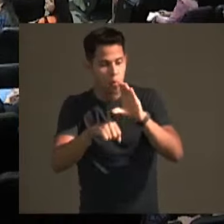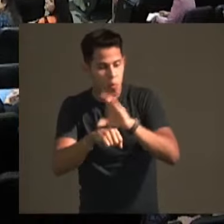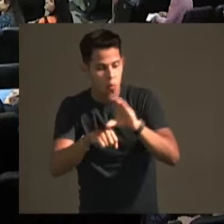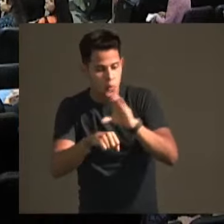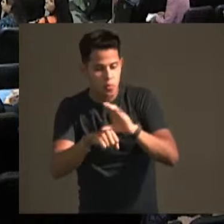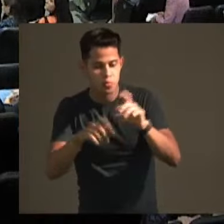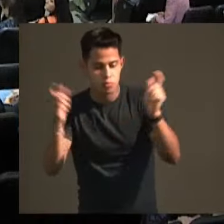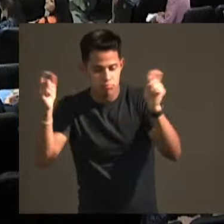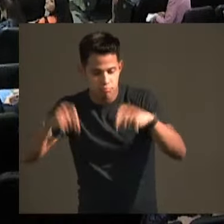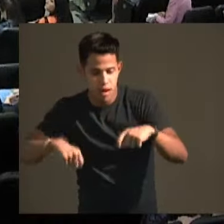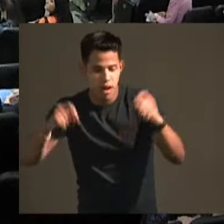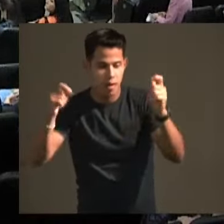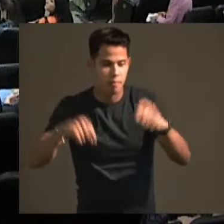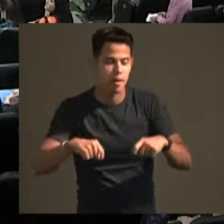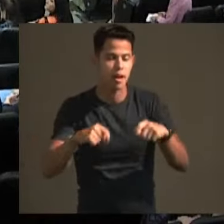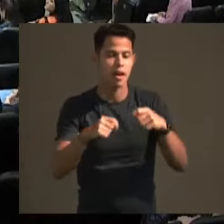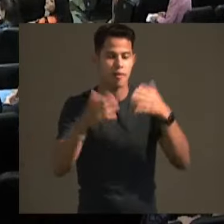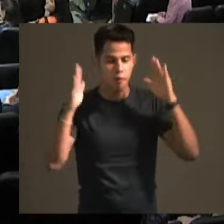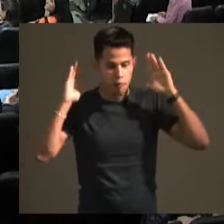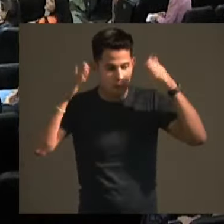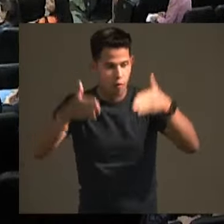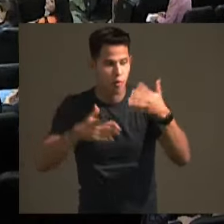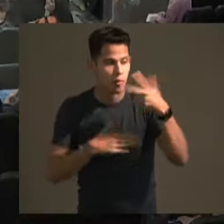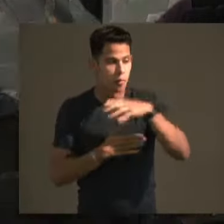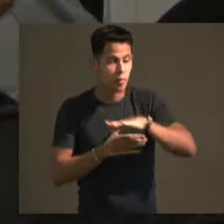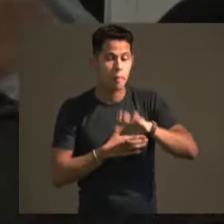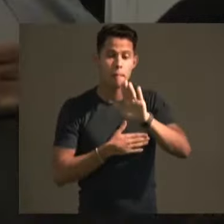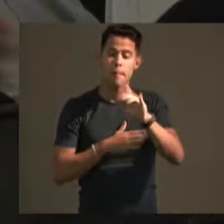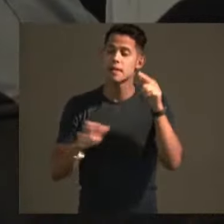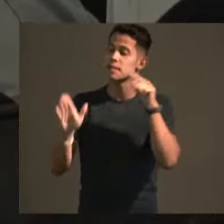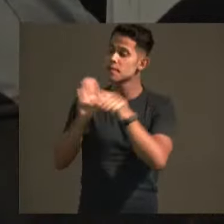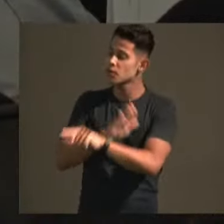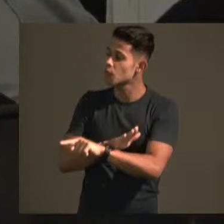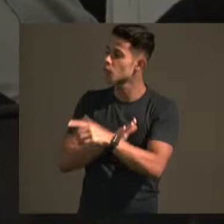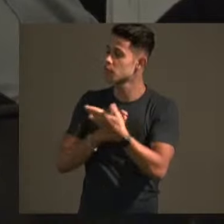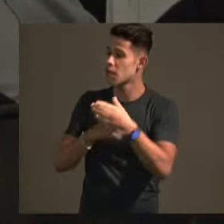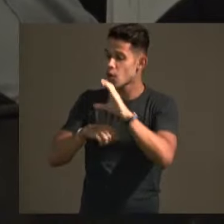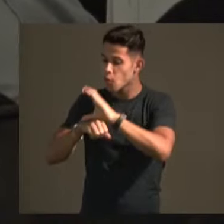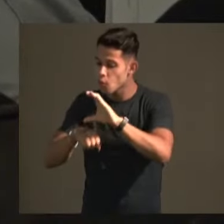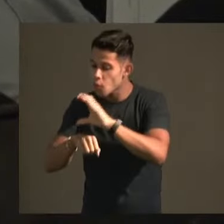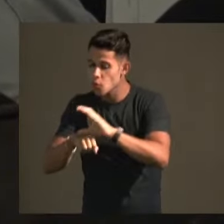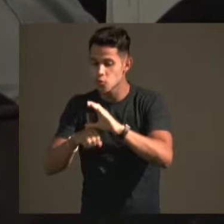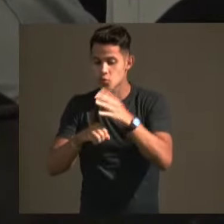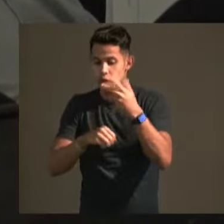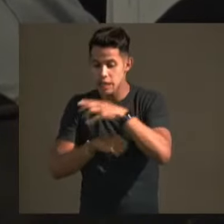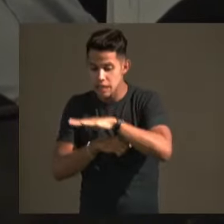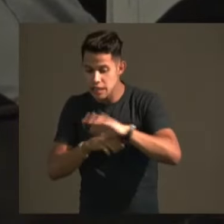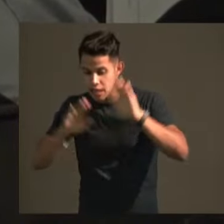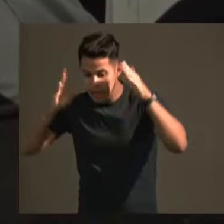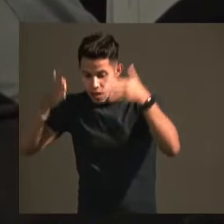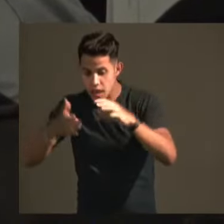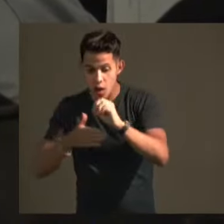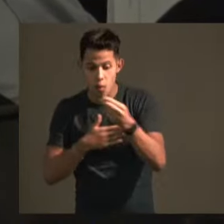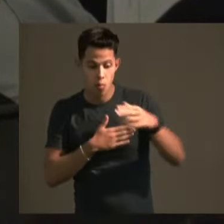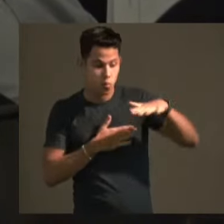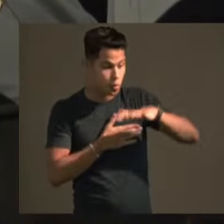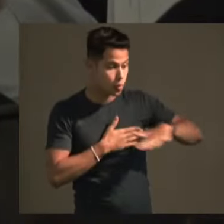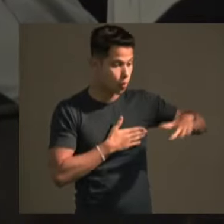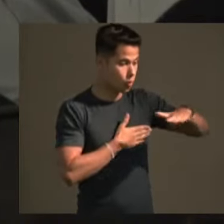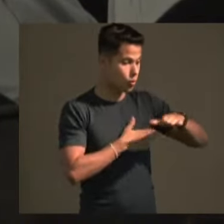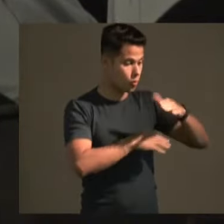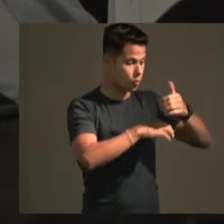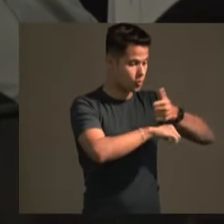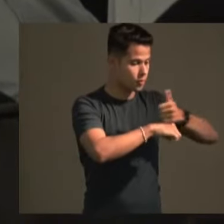sobre crianças. Então, a minha pergunta é essa: a capacitação será da criança ao adulto? Será para todos os níveis de suporte? Ela se estenderá